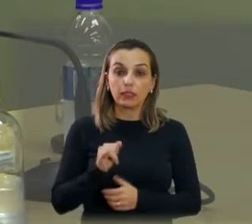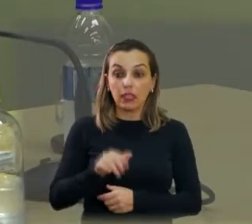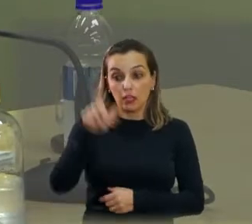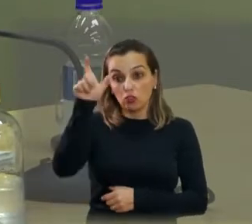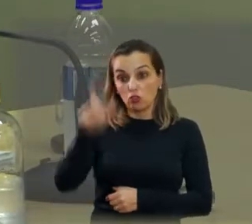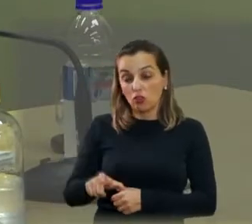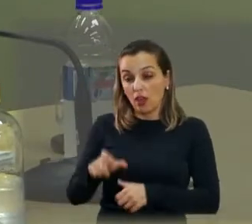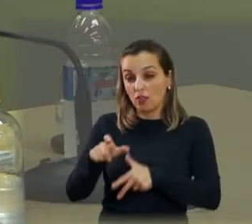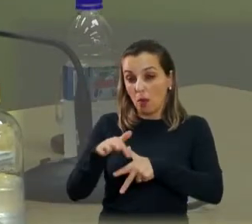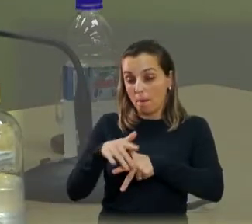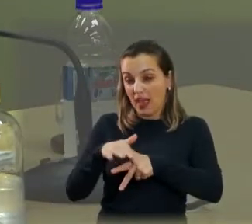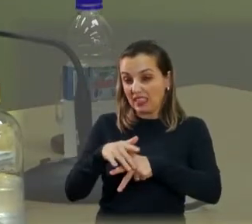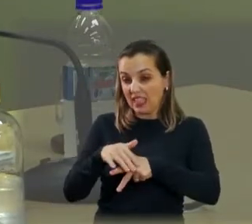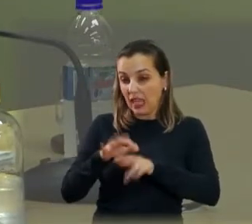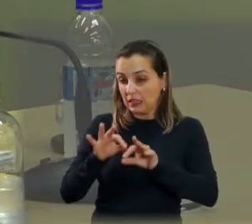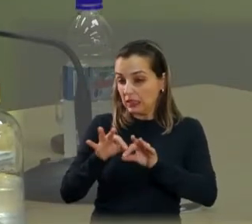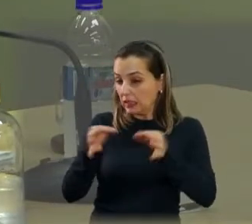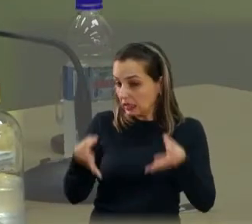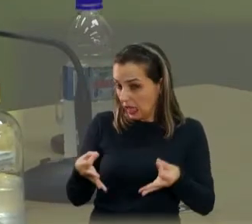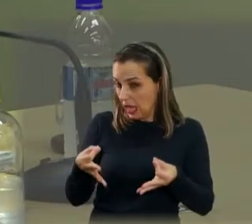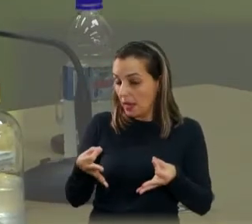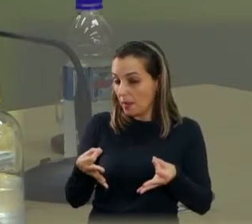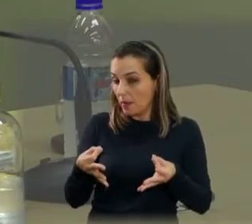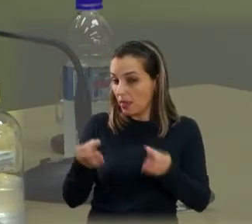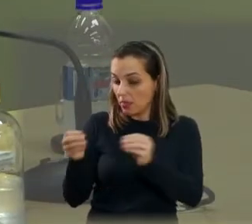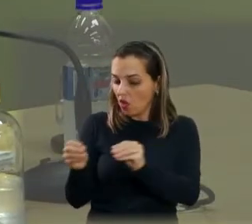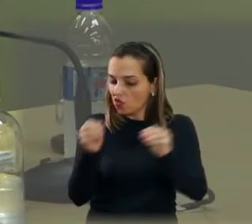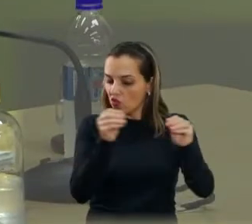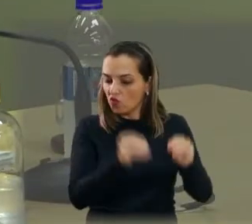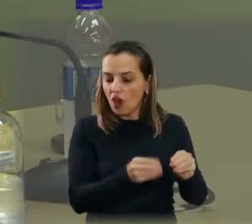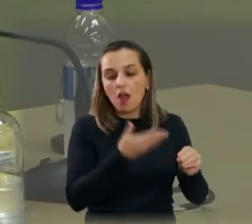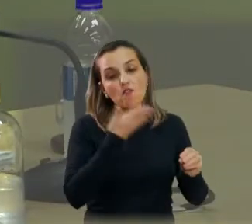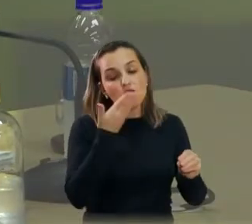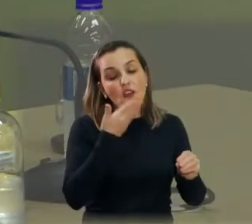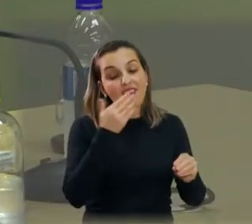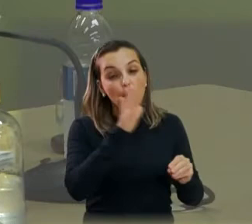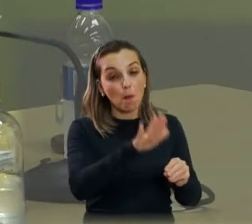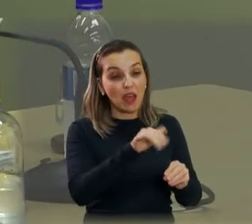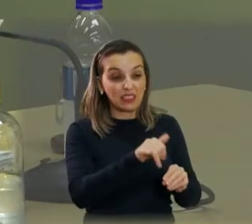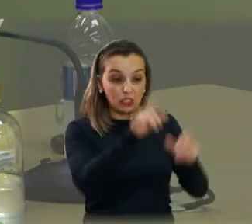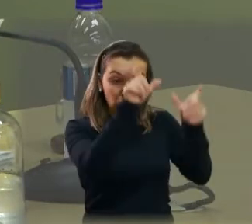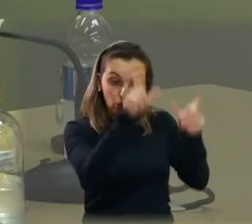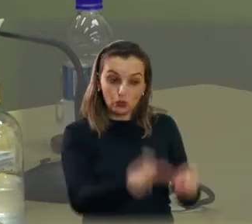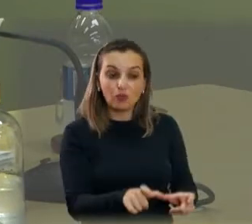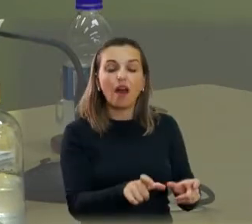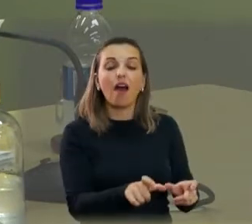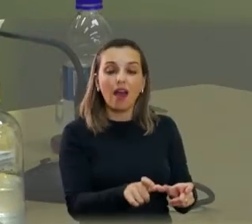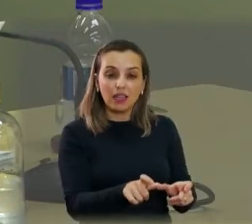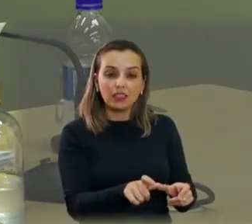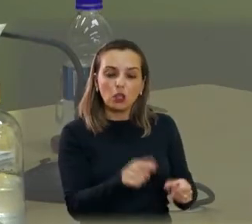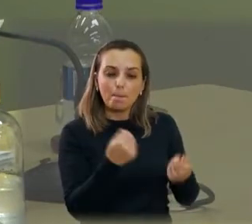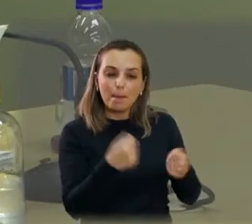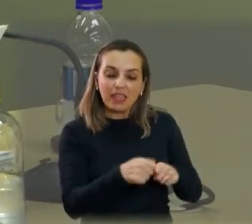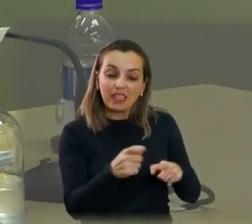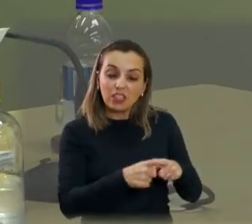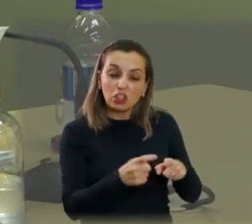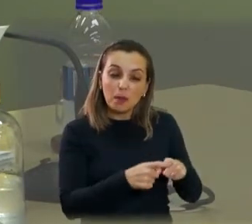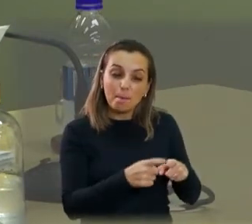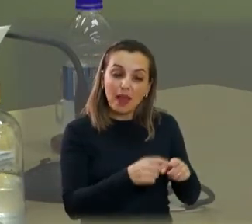menos complexidade, a transferência é mais fácil, mas quando é um paciente que exige assistência